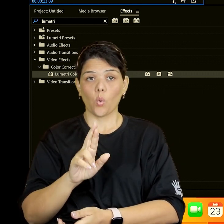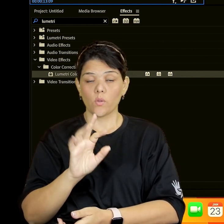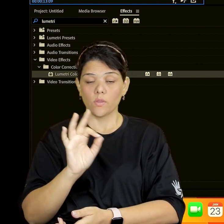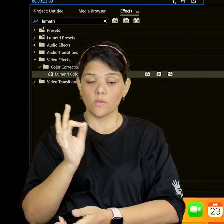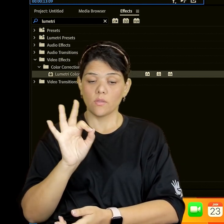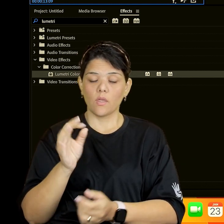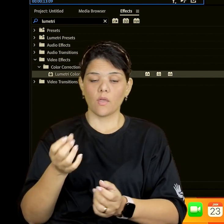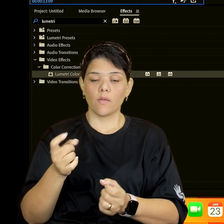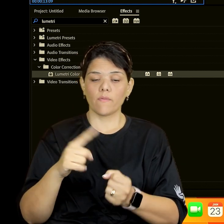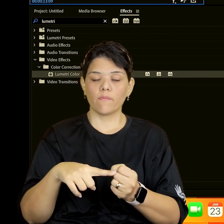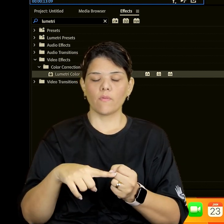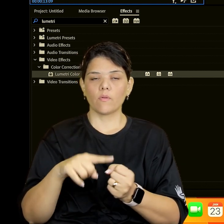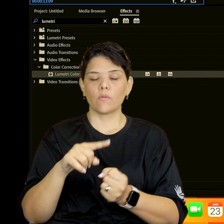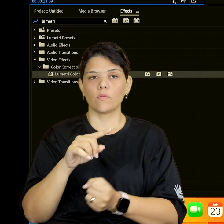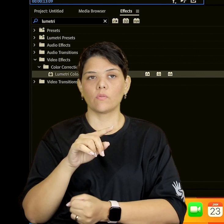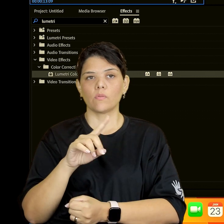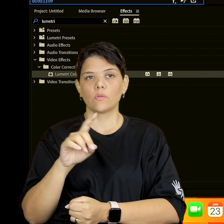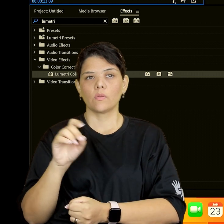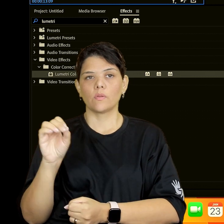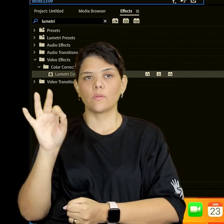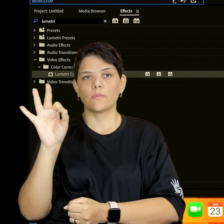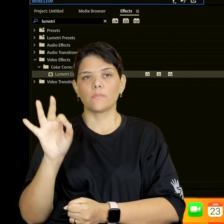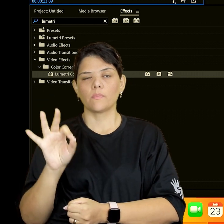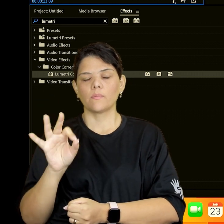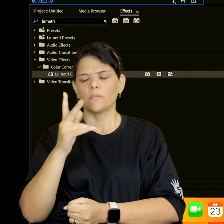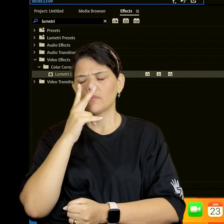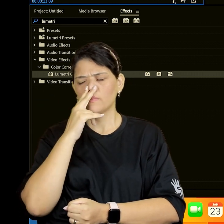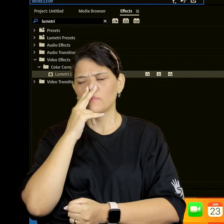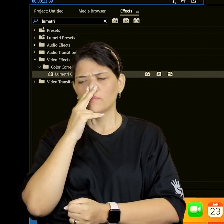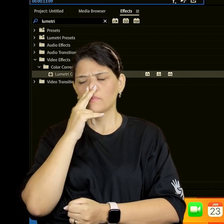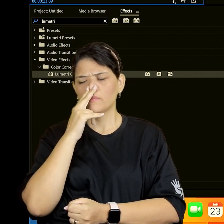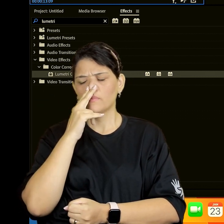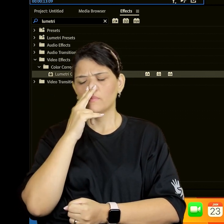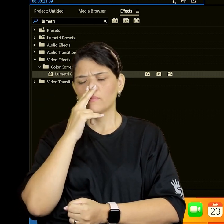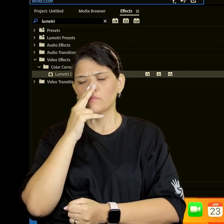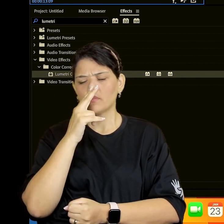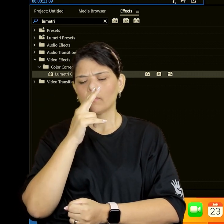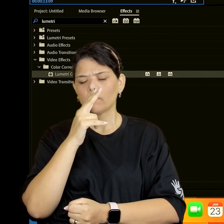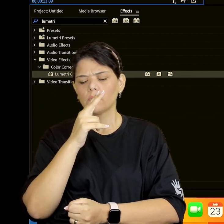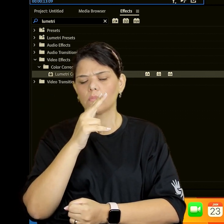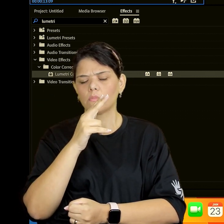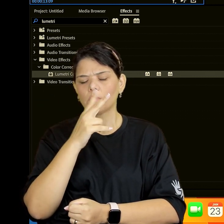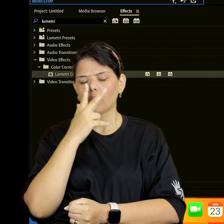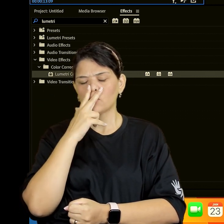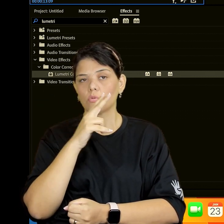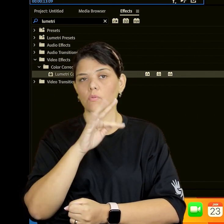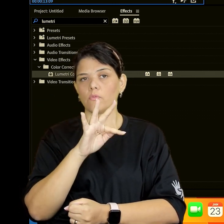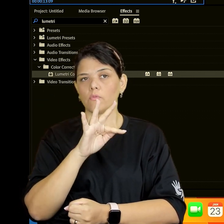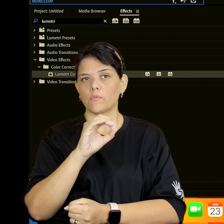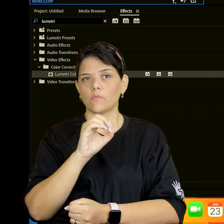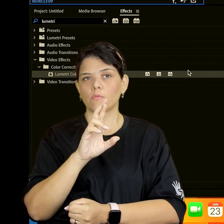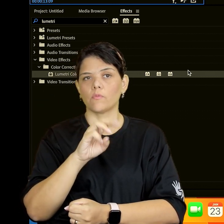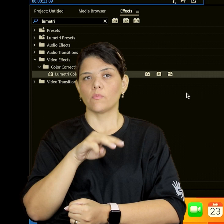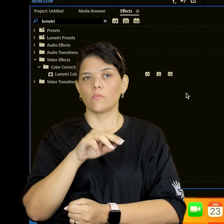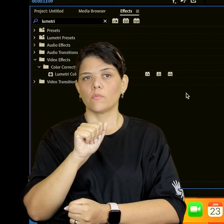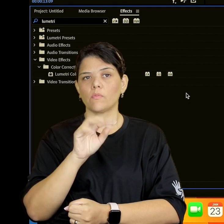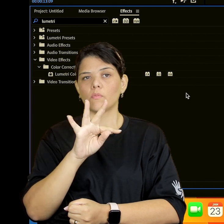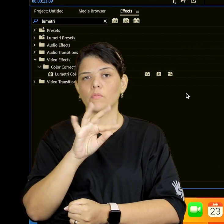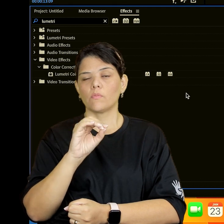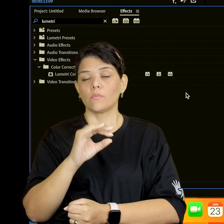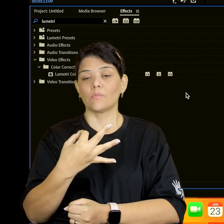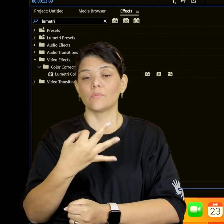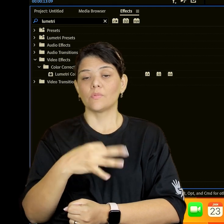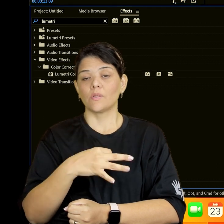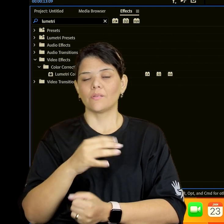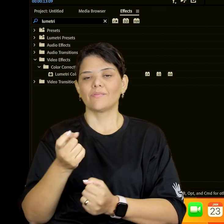que no caso seria aqui 100% mais ou menos, menos. Botei em 1080 a timeline. Perfeitinho. Porque